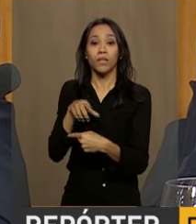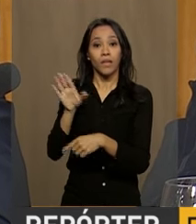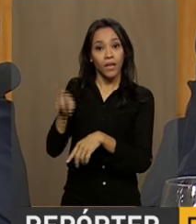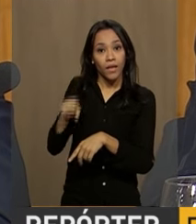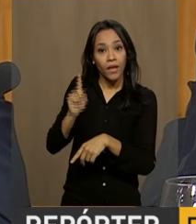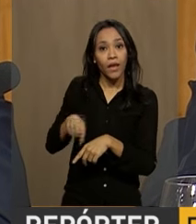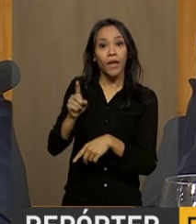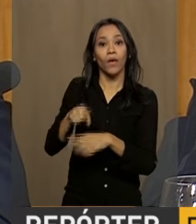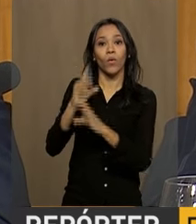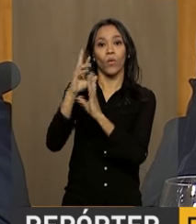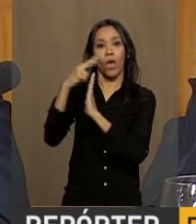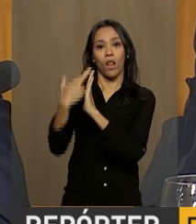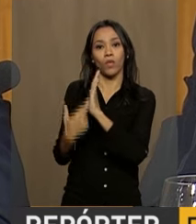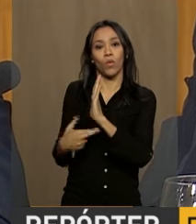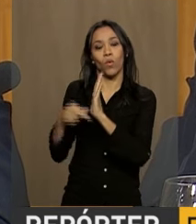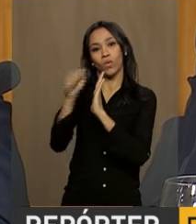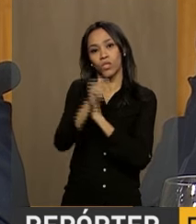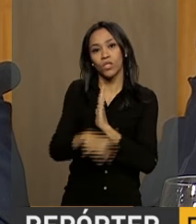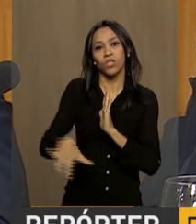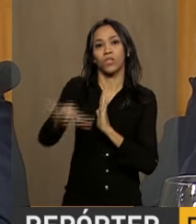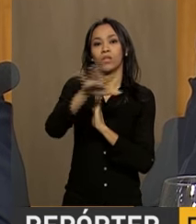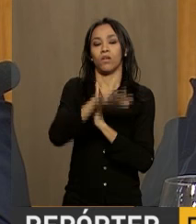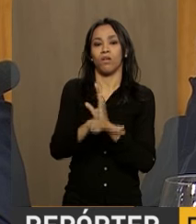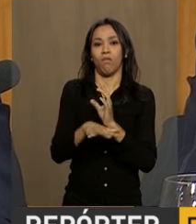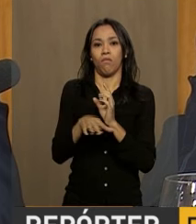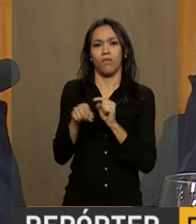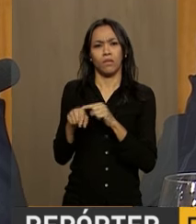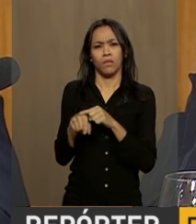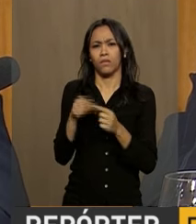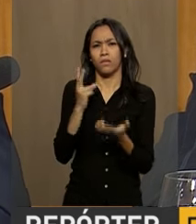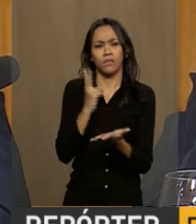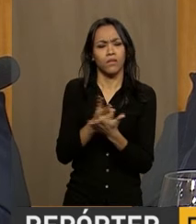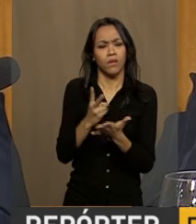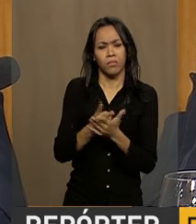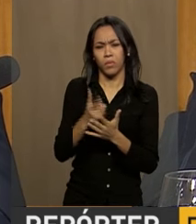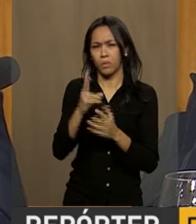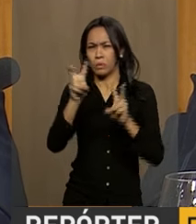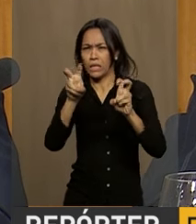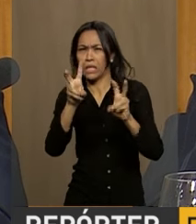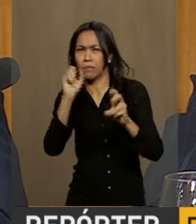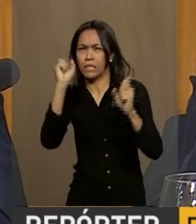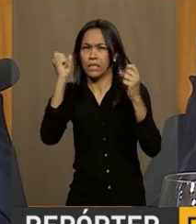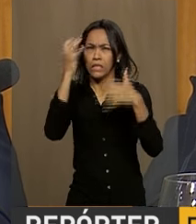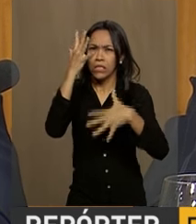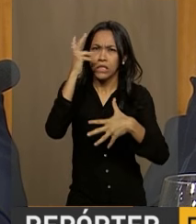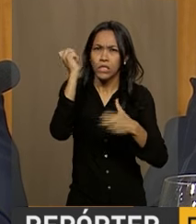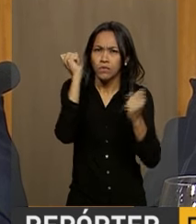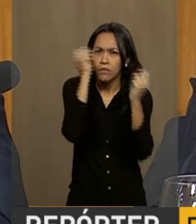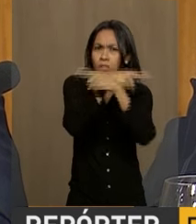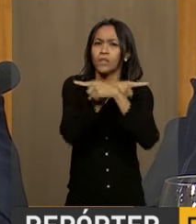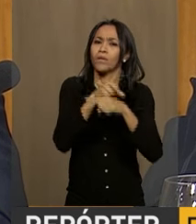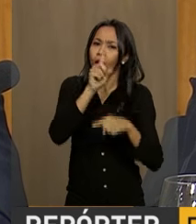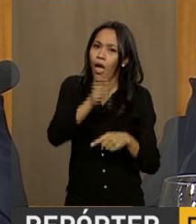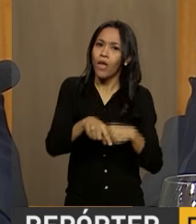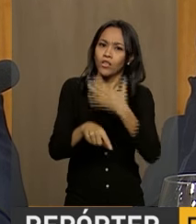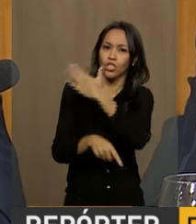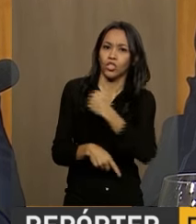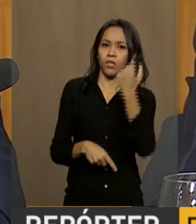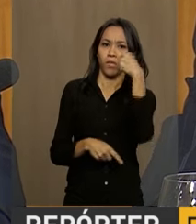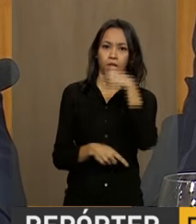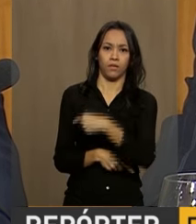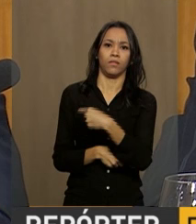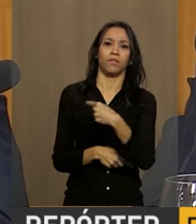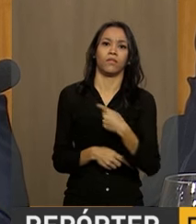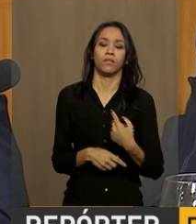relator-geral da República. É alguém que todo tema que seja complexo acaba sendo relatado por ele. Então, o